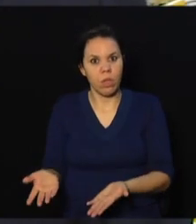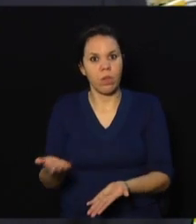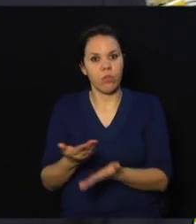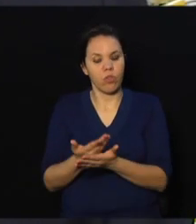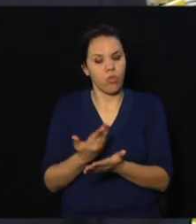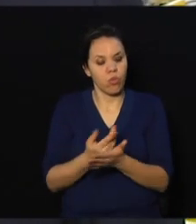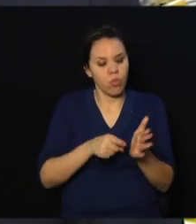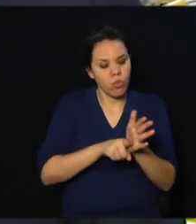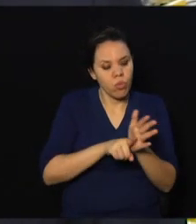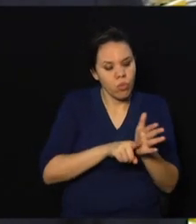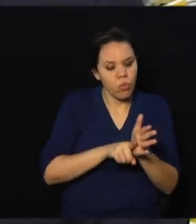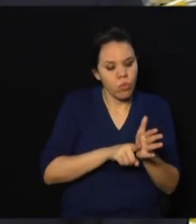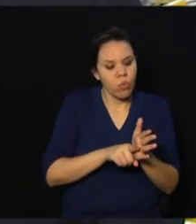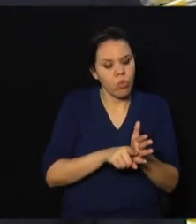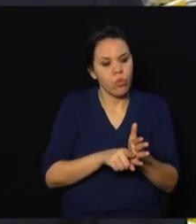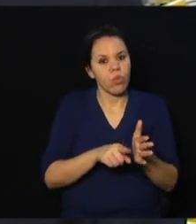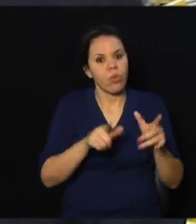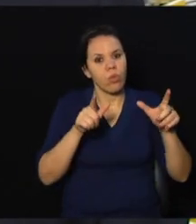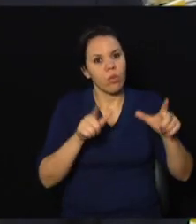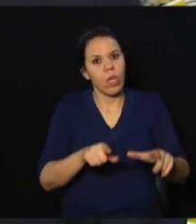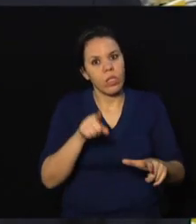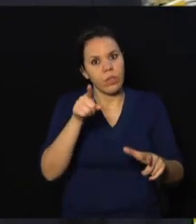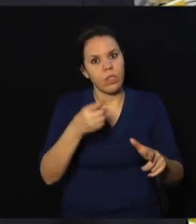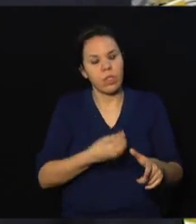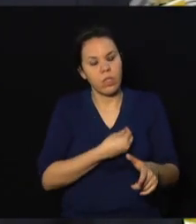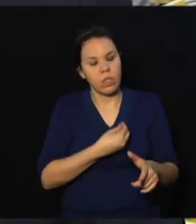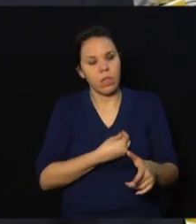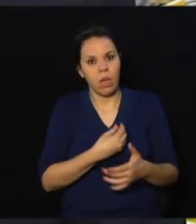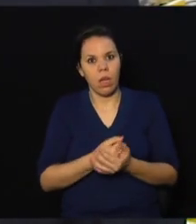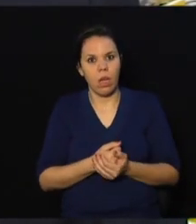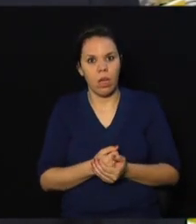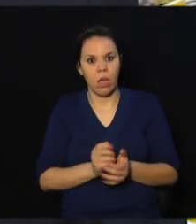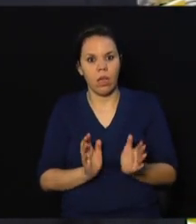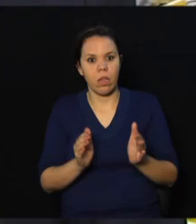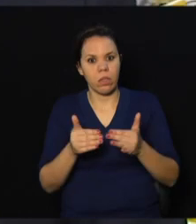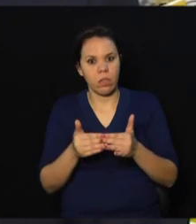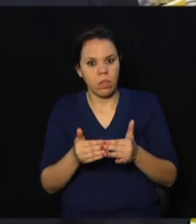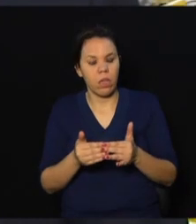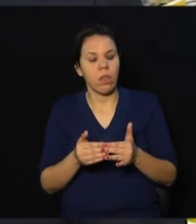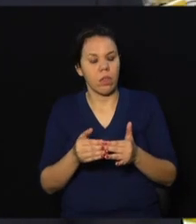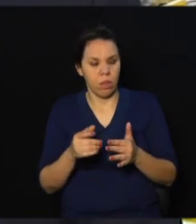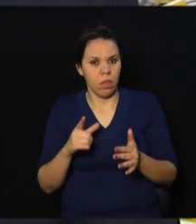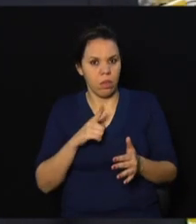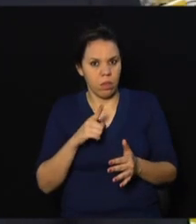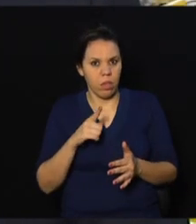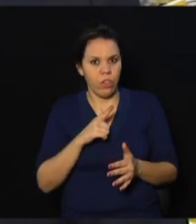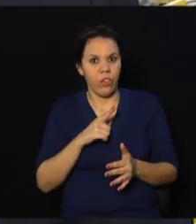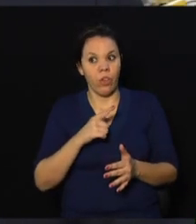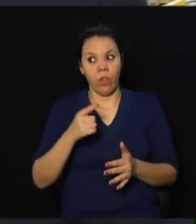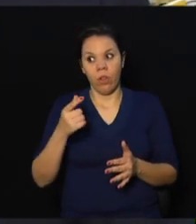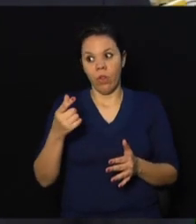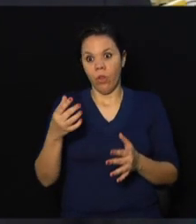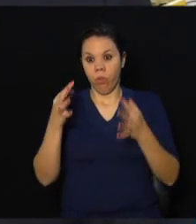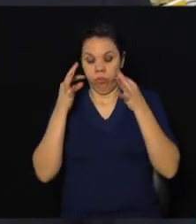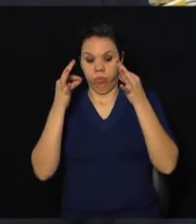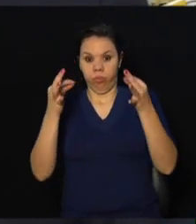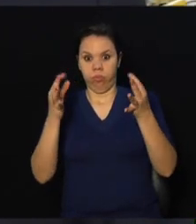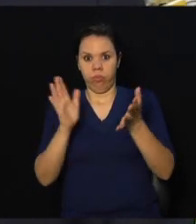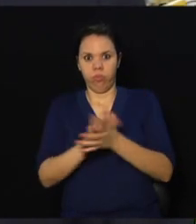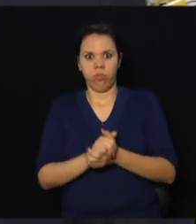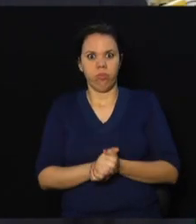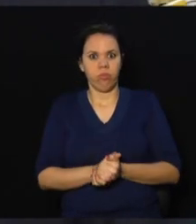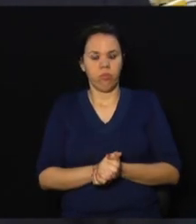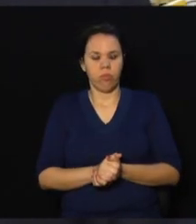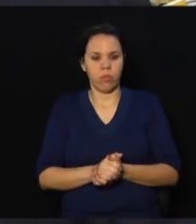você olhar para aquele local que você quer estar e estudar com afinco. Foco e concentração. Foco e concentração. E lógico,